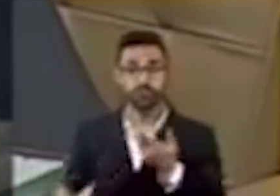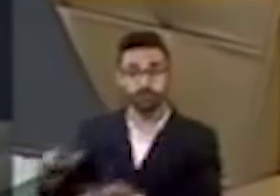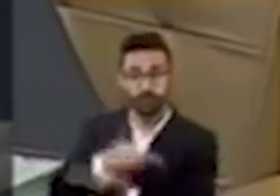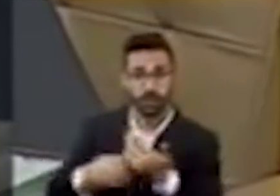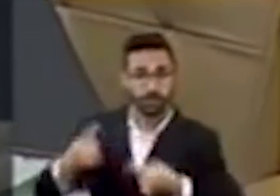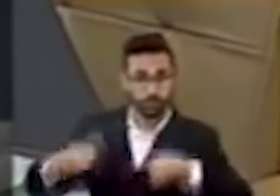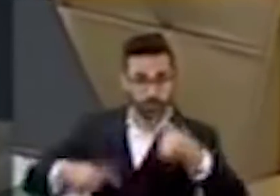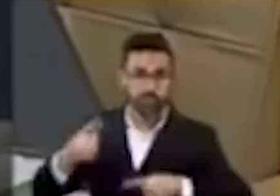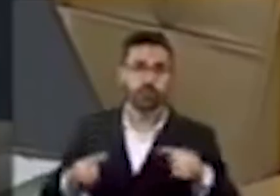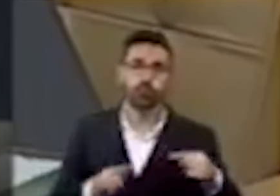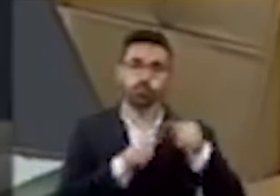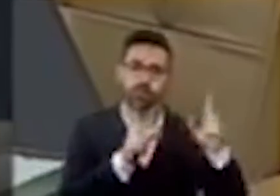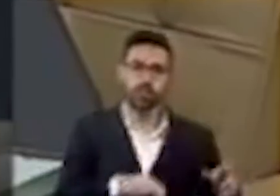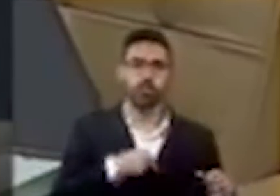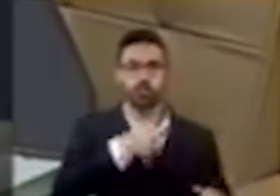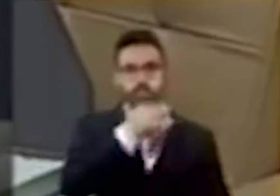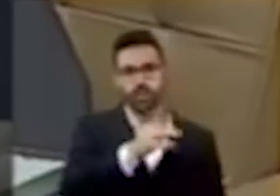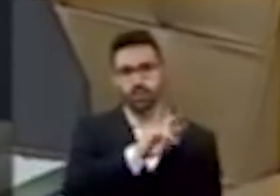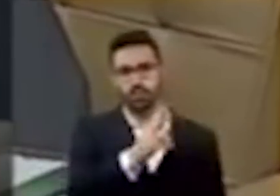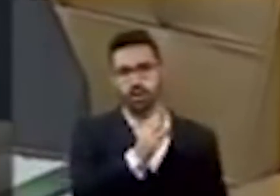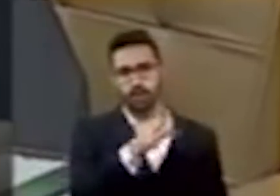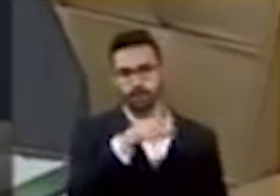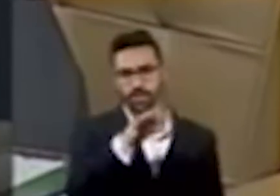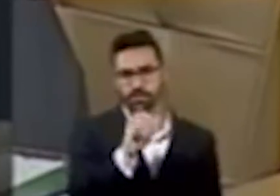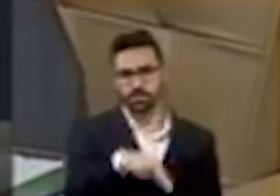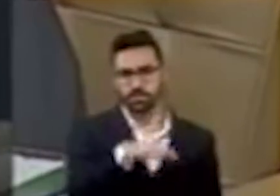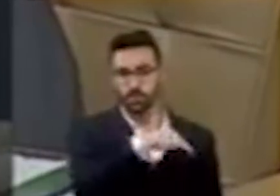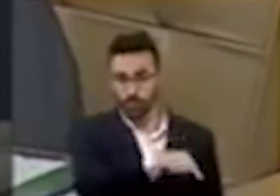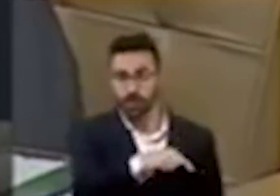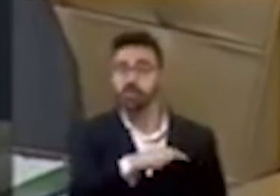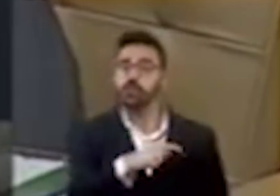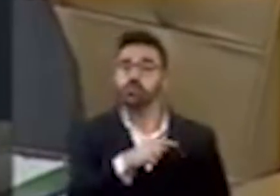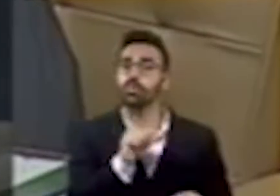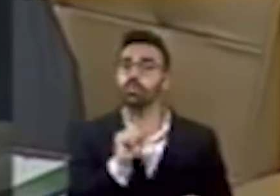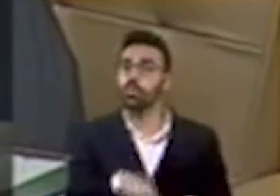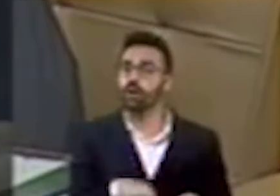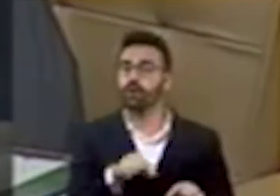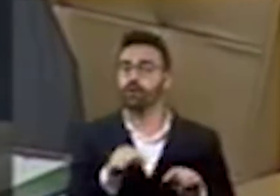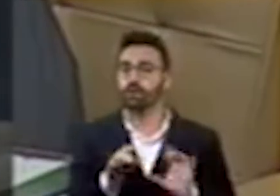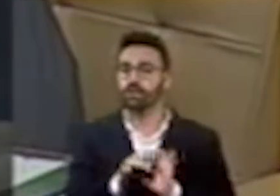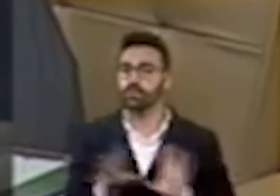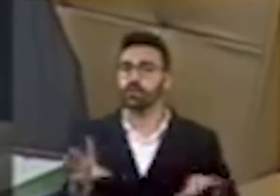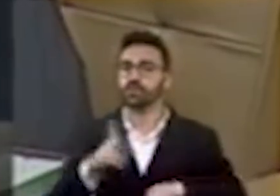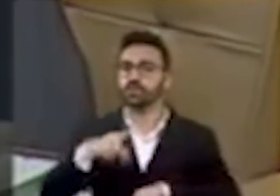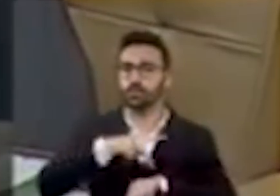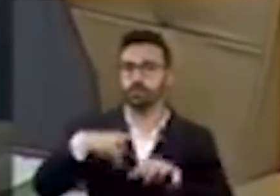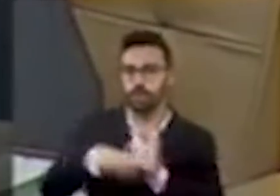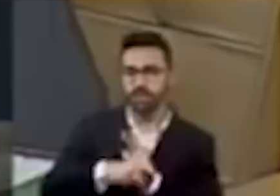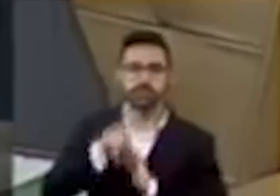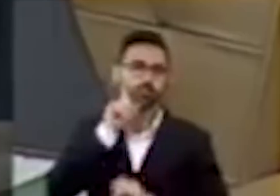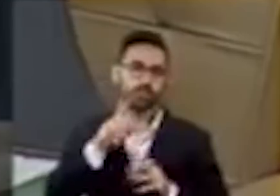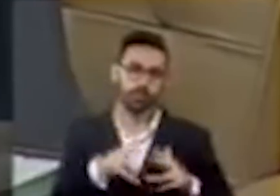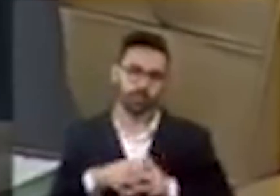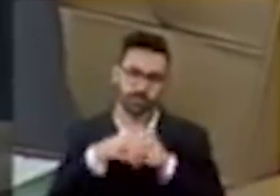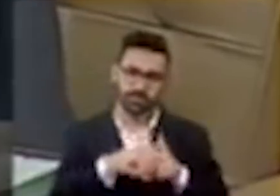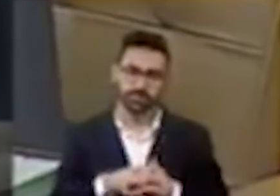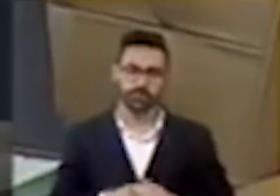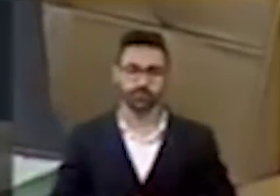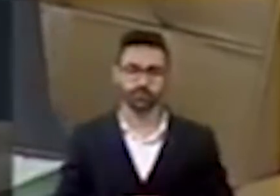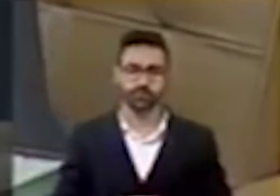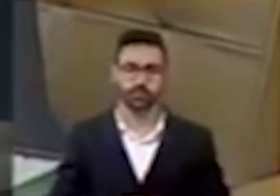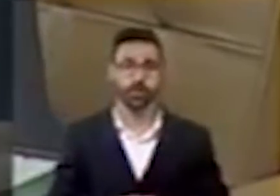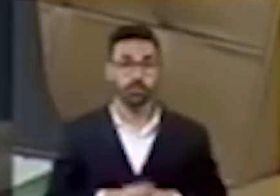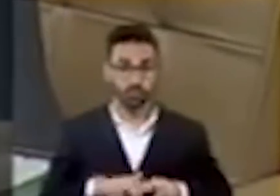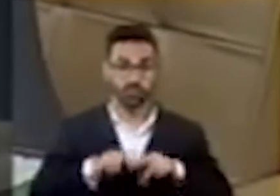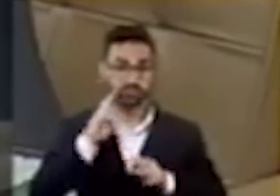defendida por Hamilton, quando do desenho institucional da democracia constitucional norte-americana. Ainda,